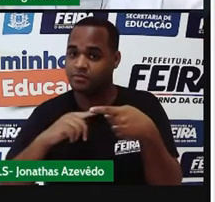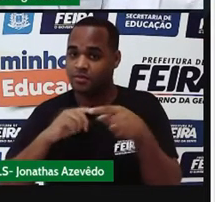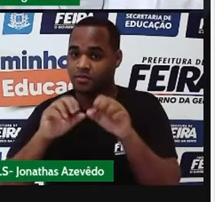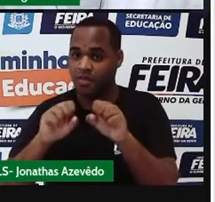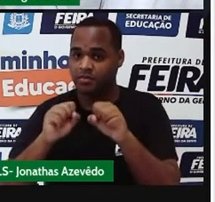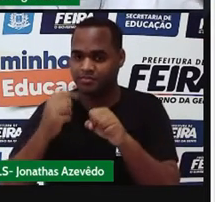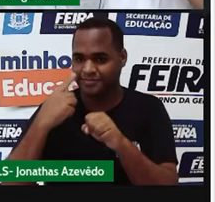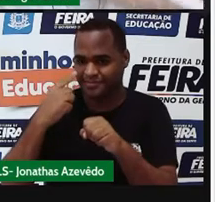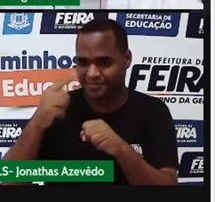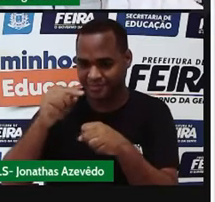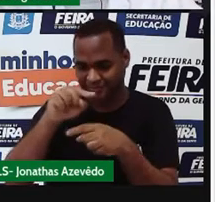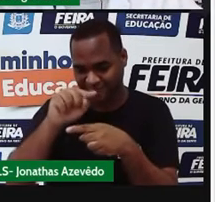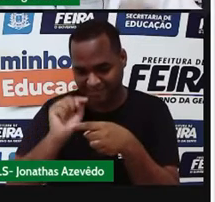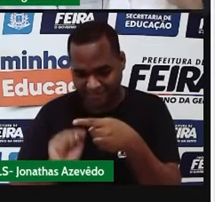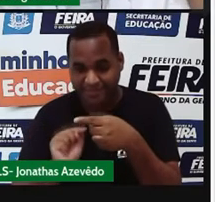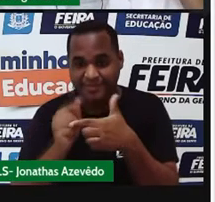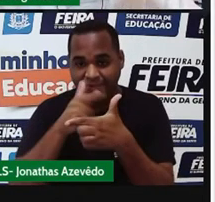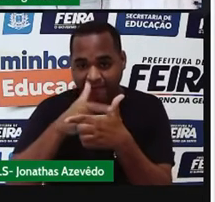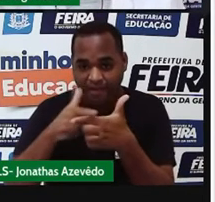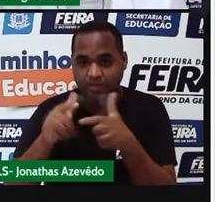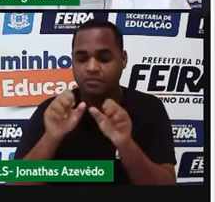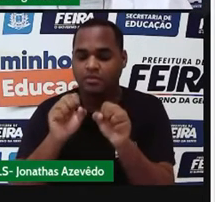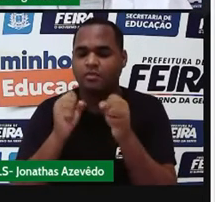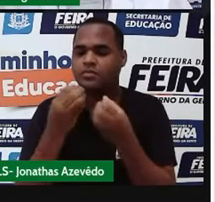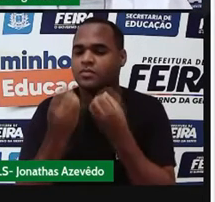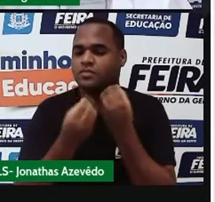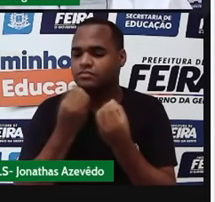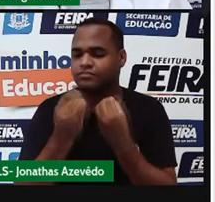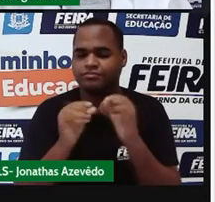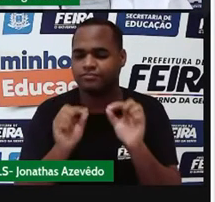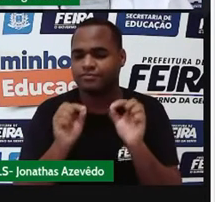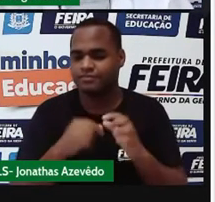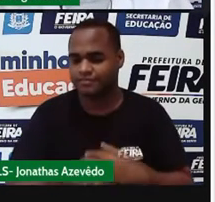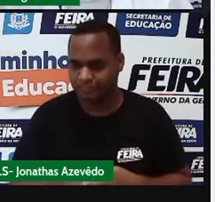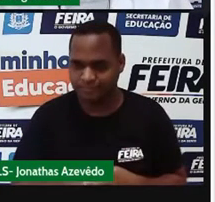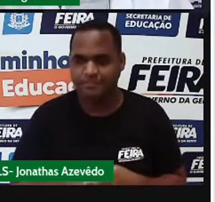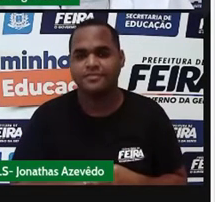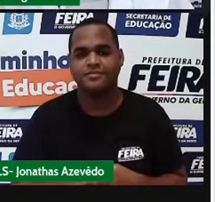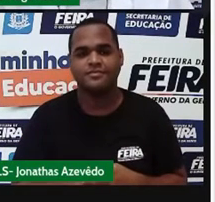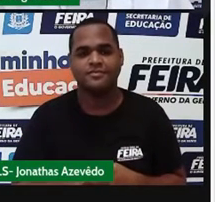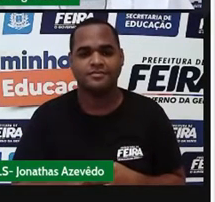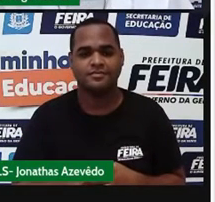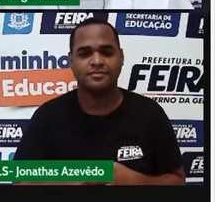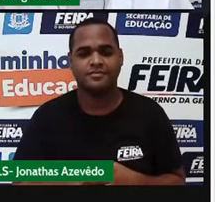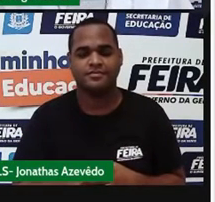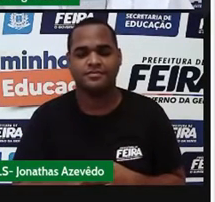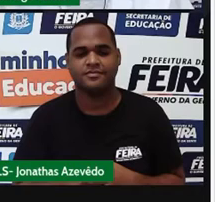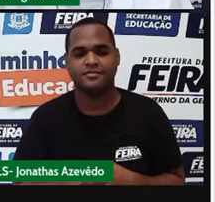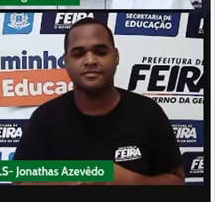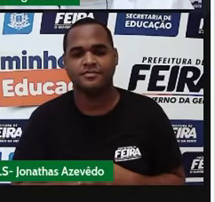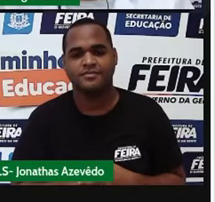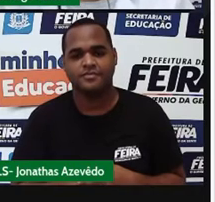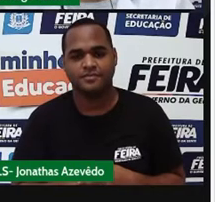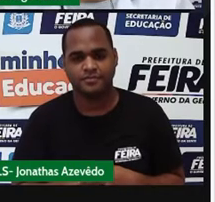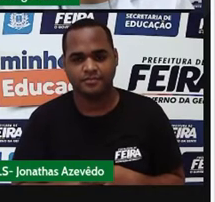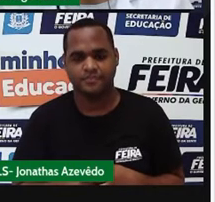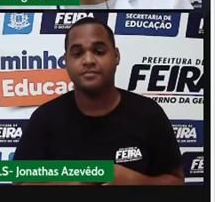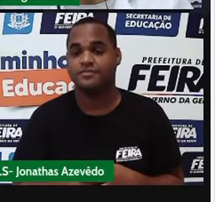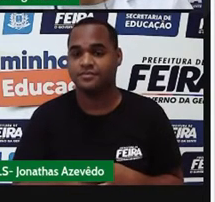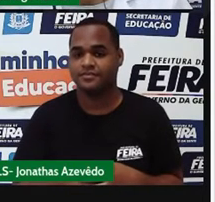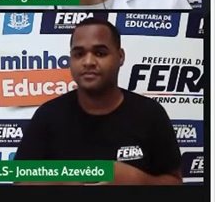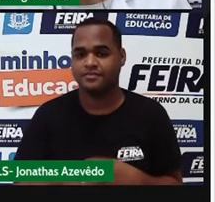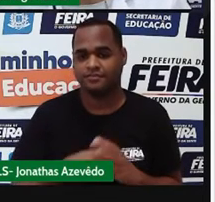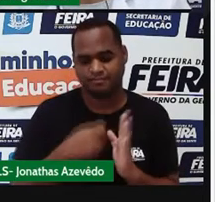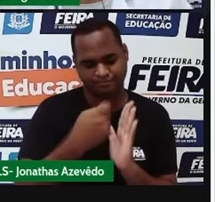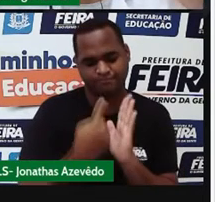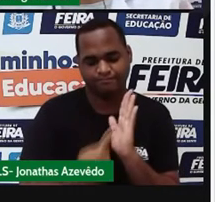pego de cima divide pelo debaixo e vejo o que acontece Tá bom então você pode fazer isso no caderno